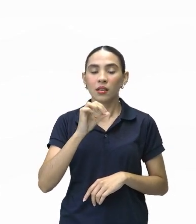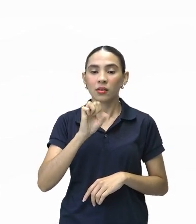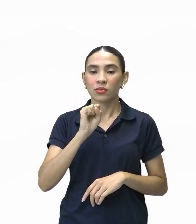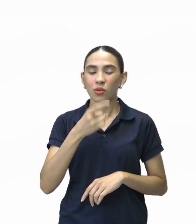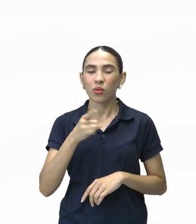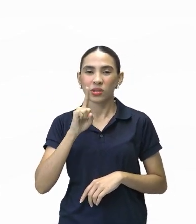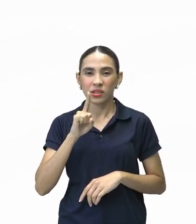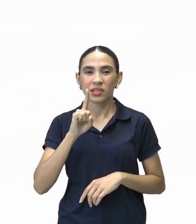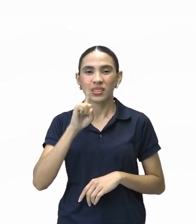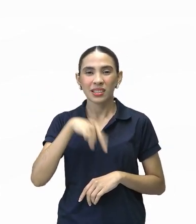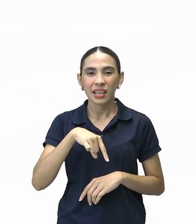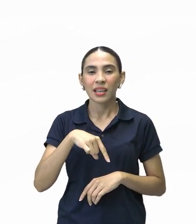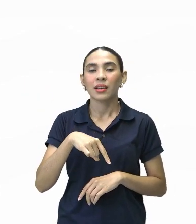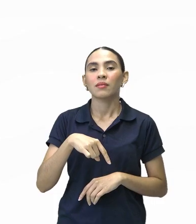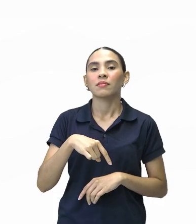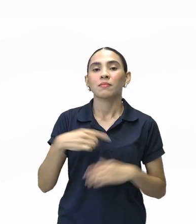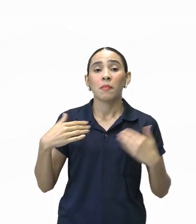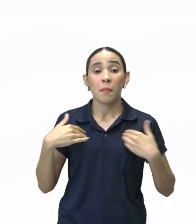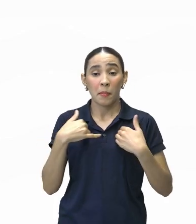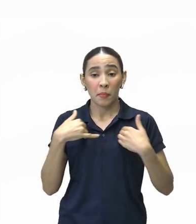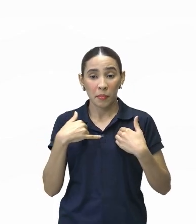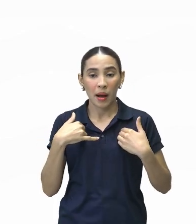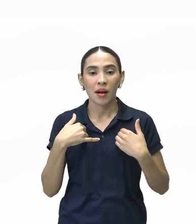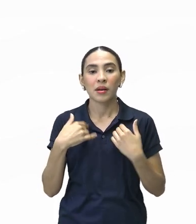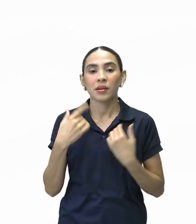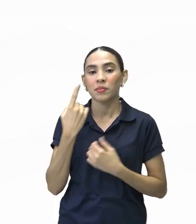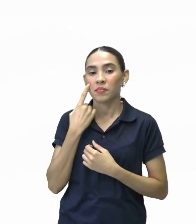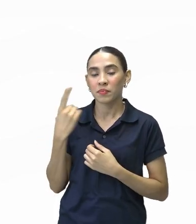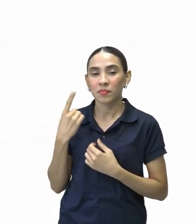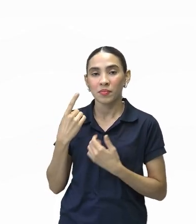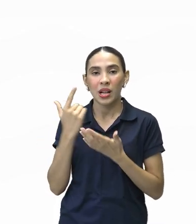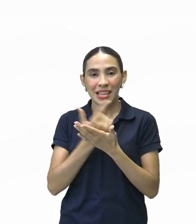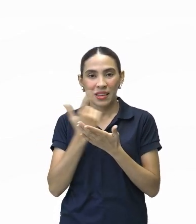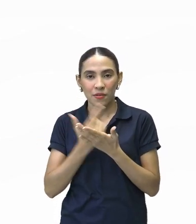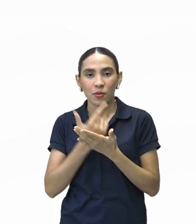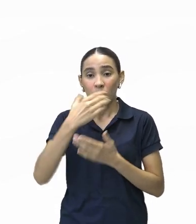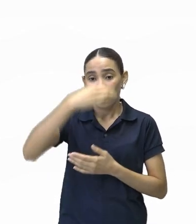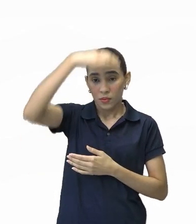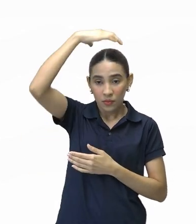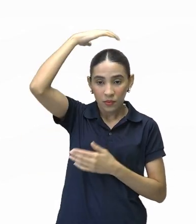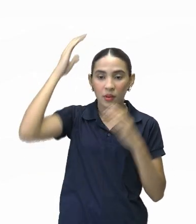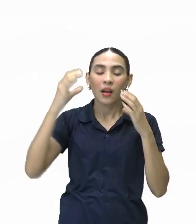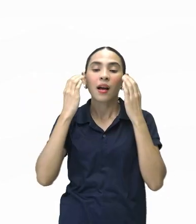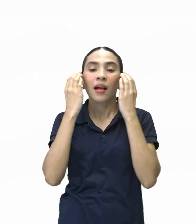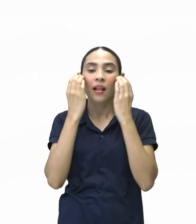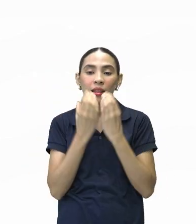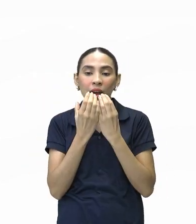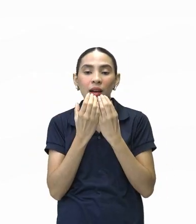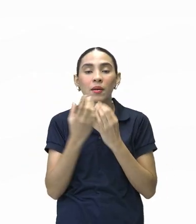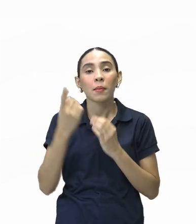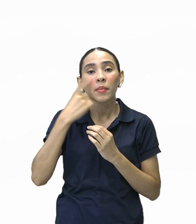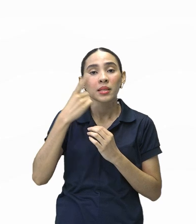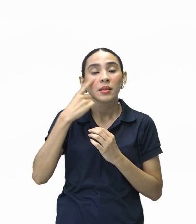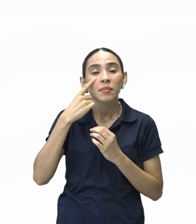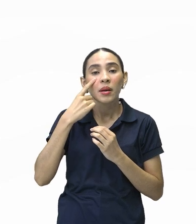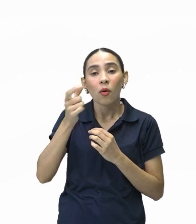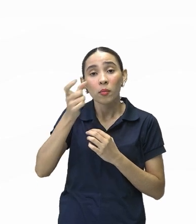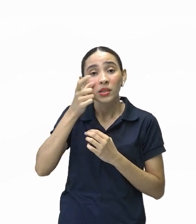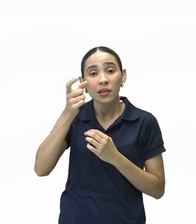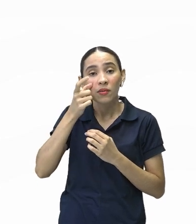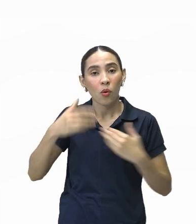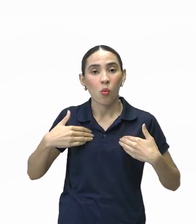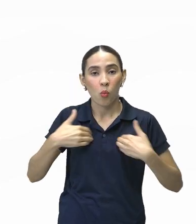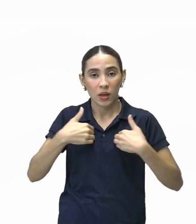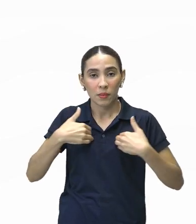dos personagens dentro da obra aí do Darwin, quando ele observou os animais na ilha de Galápagos,